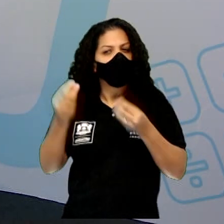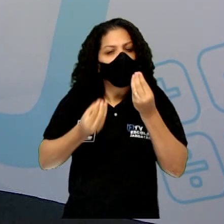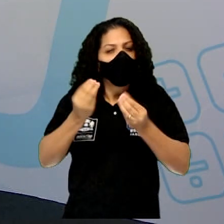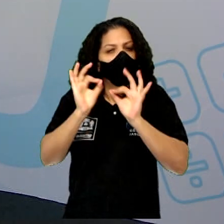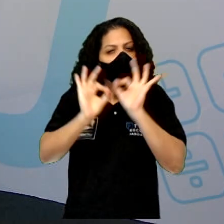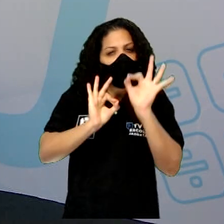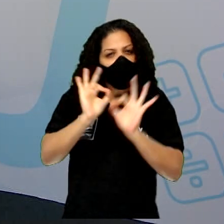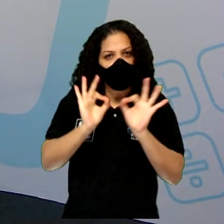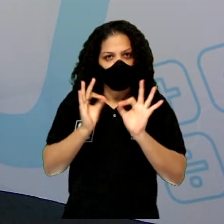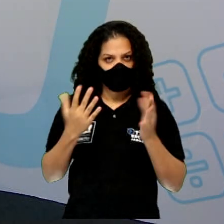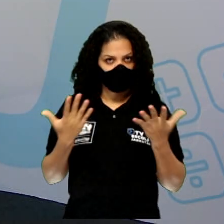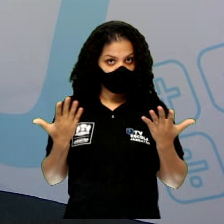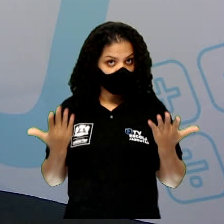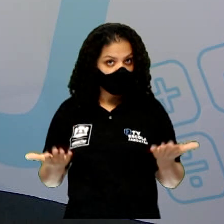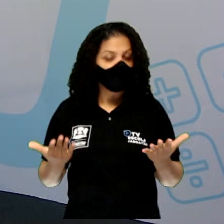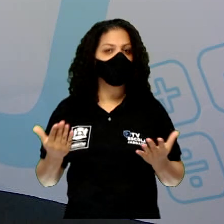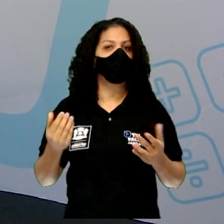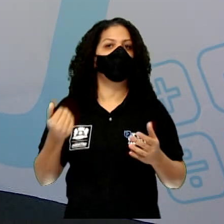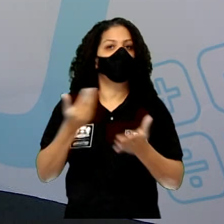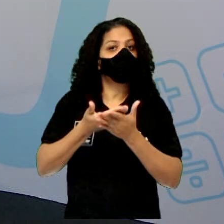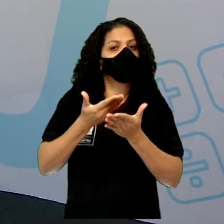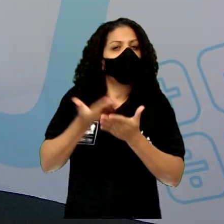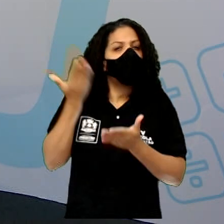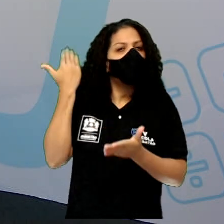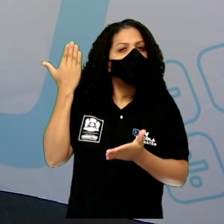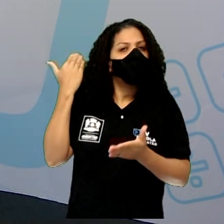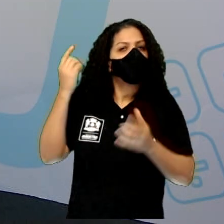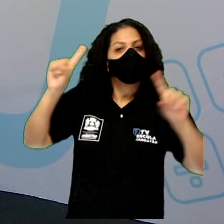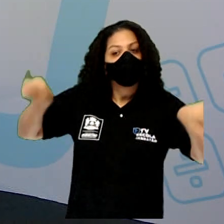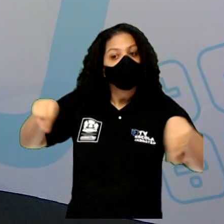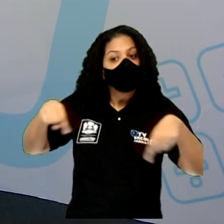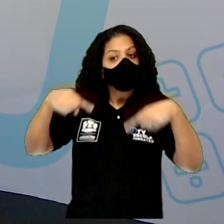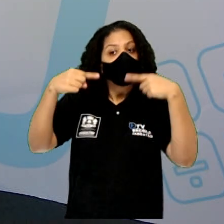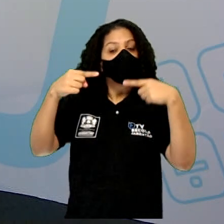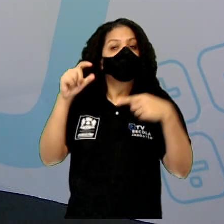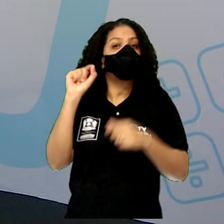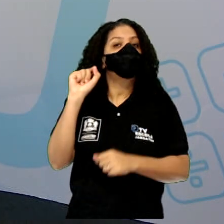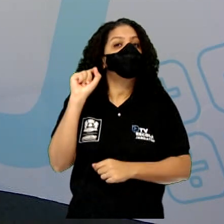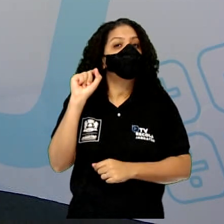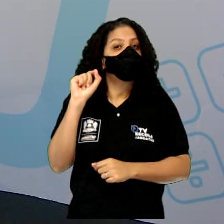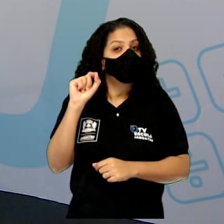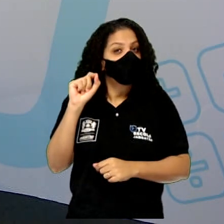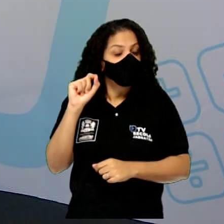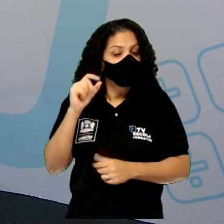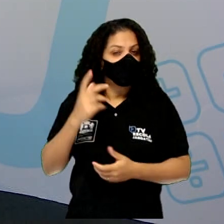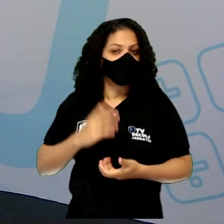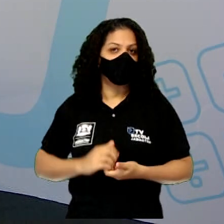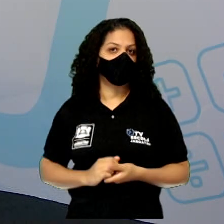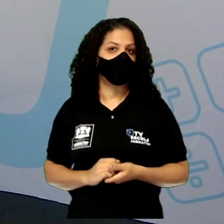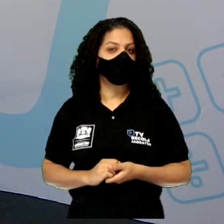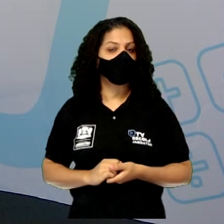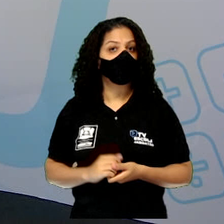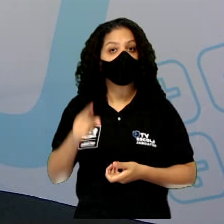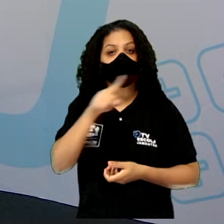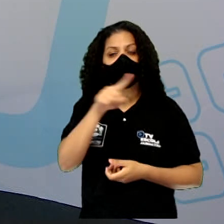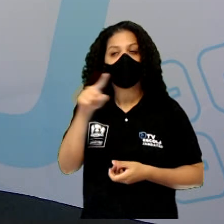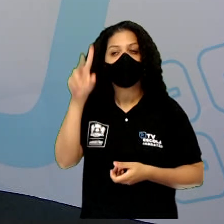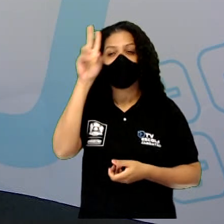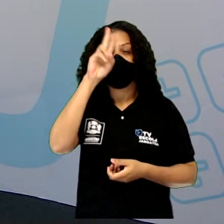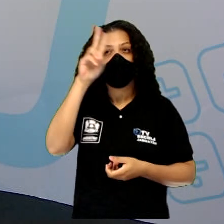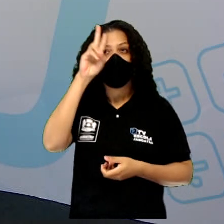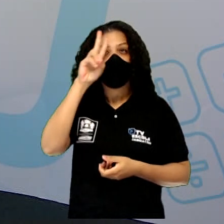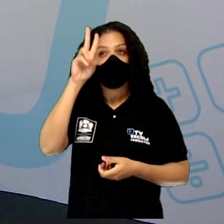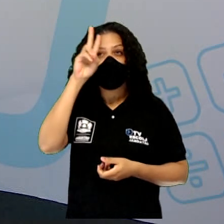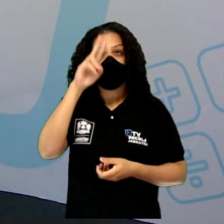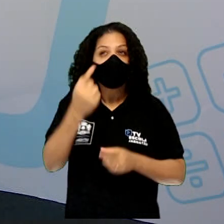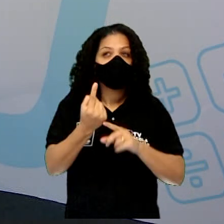resolução da nossa aula anterior, do nosso desafio da aula anterior. O desafio dizia o seguinte: tente lembrar de uma canção da sua infância